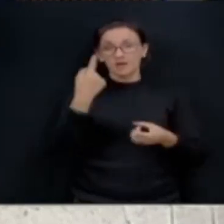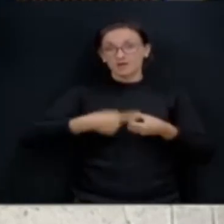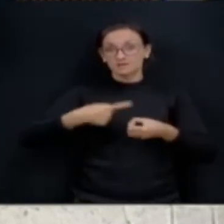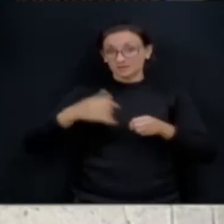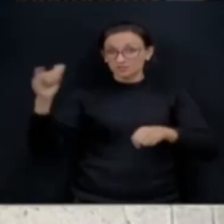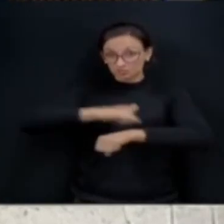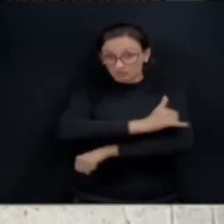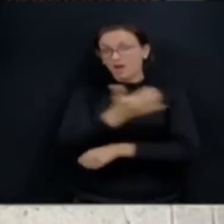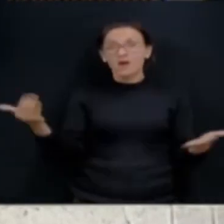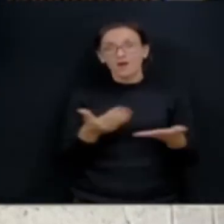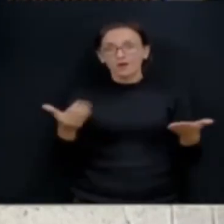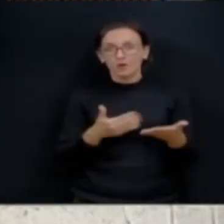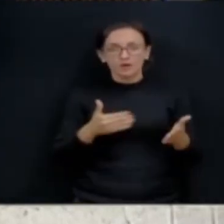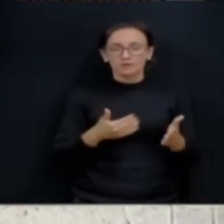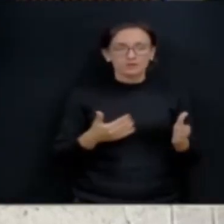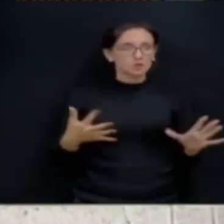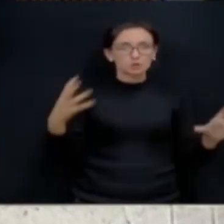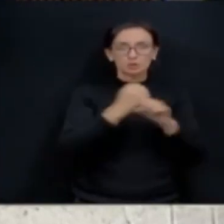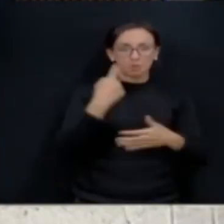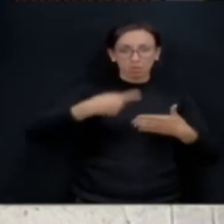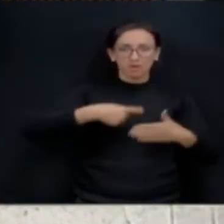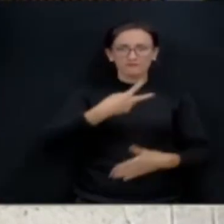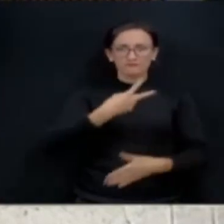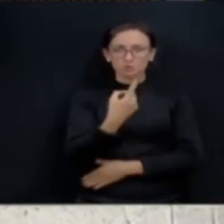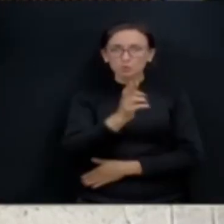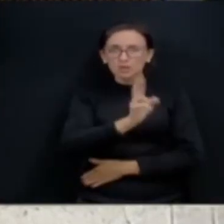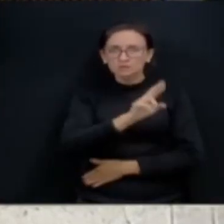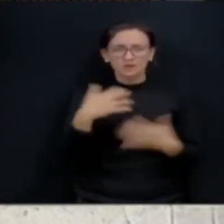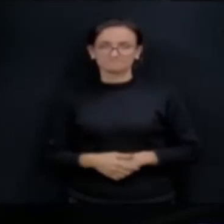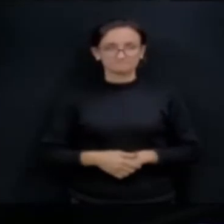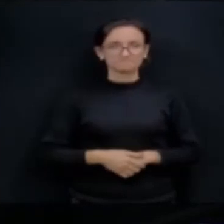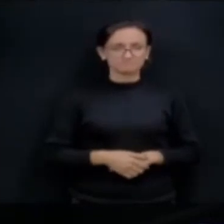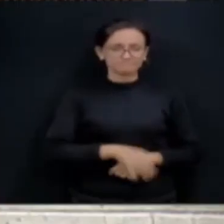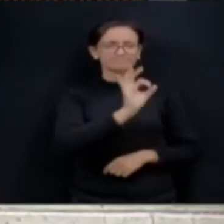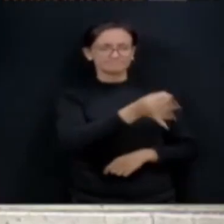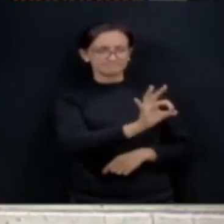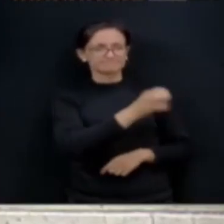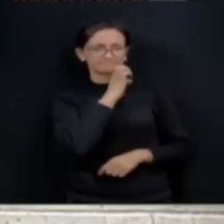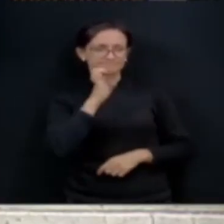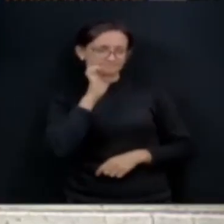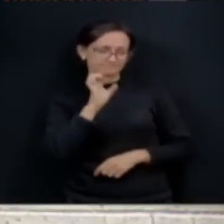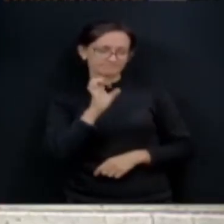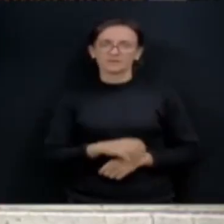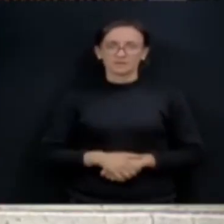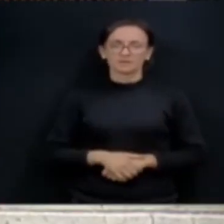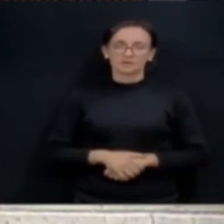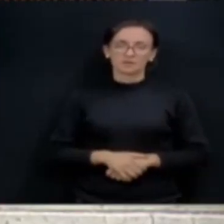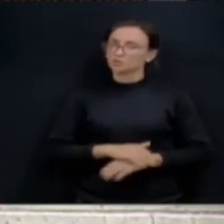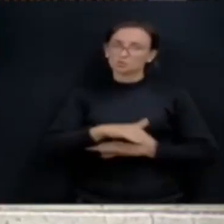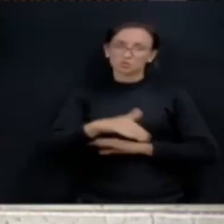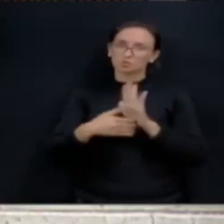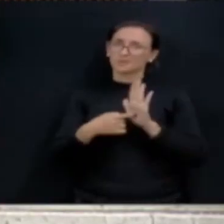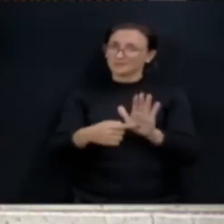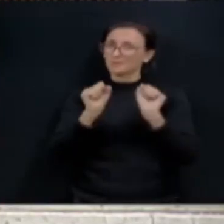de tarifa. Isso deixou a gente mais preocupado ainda. tudo indica que pode